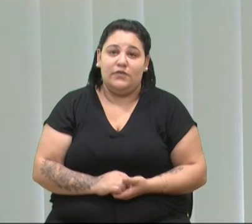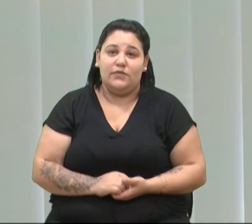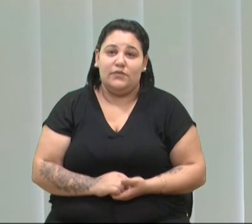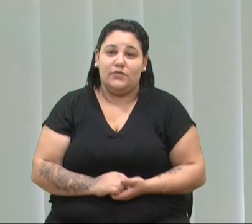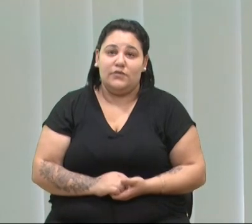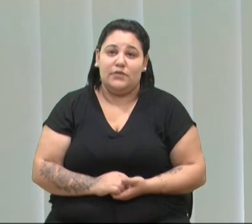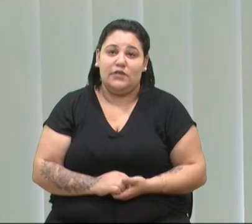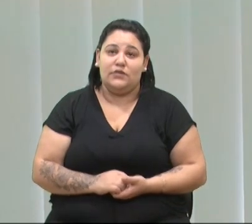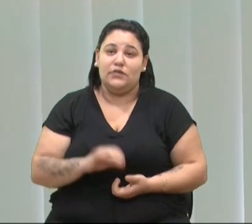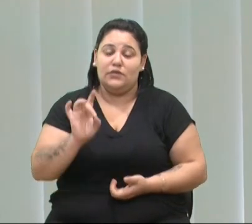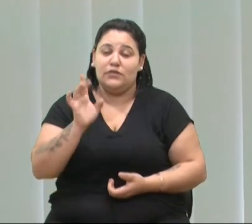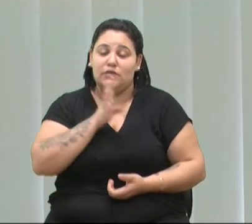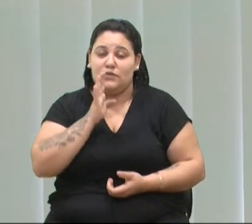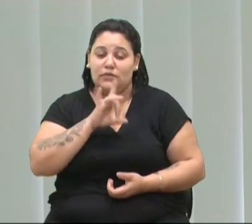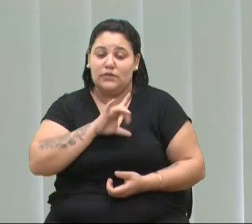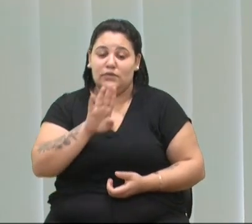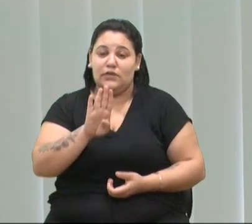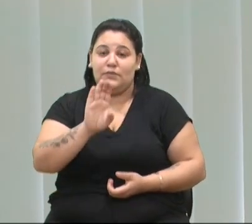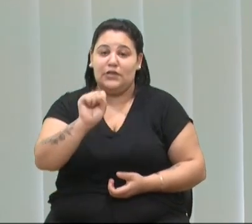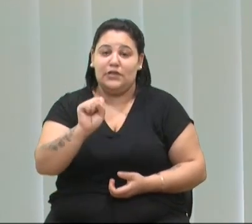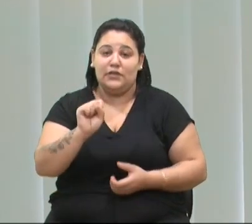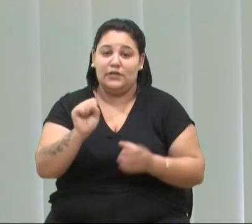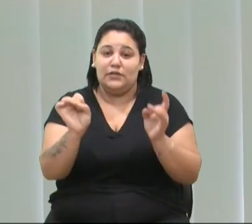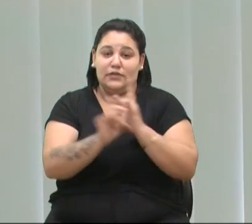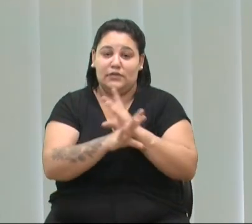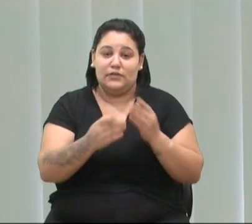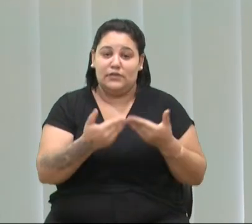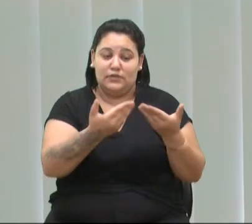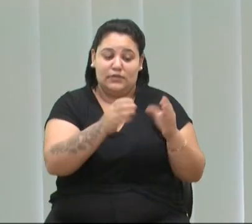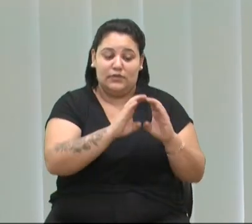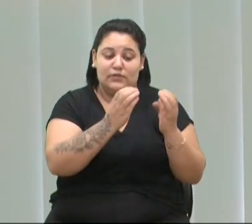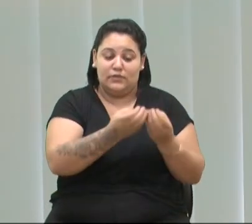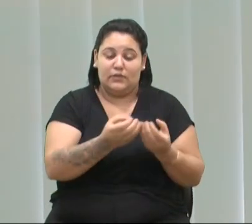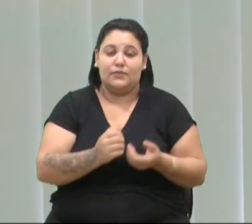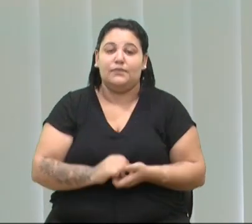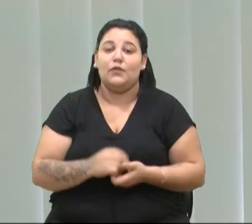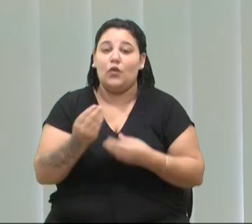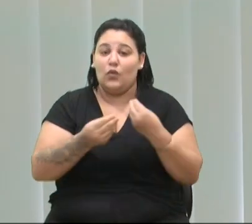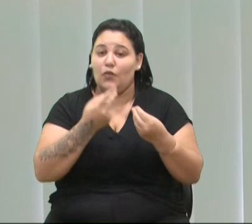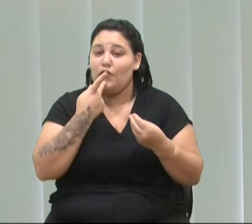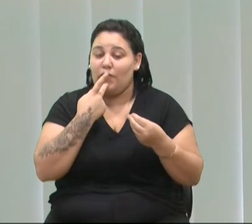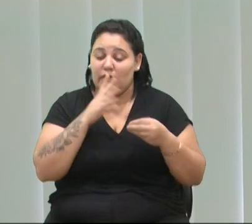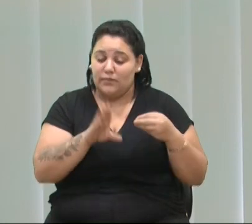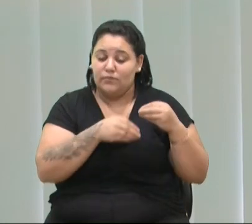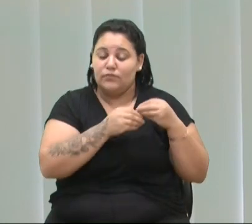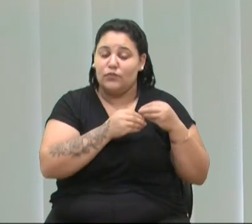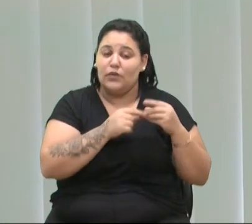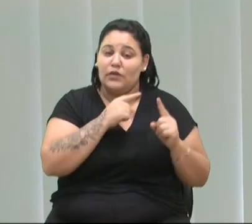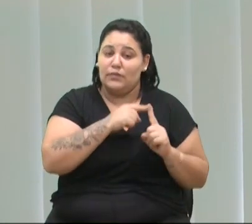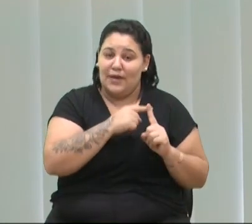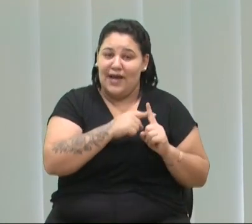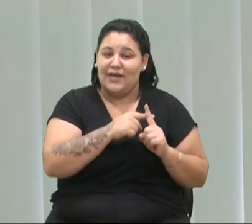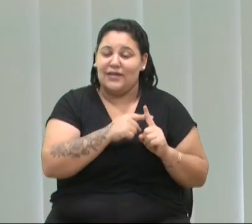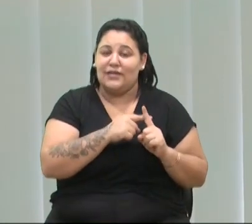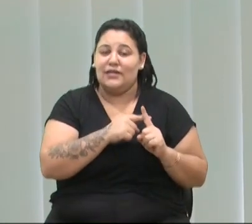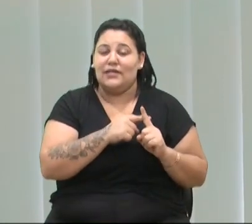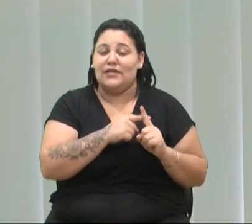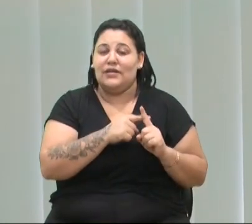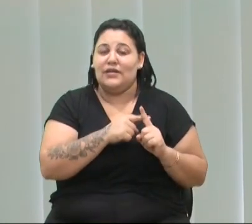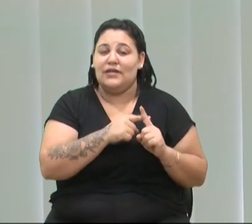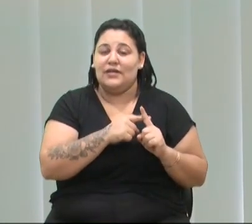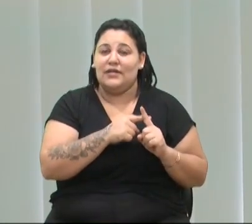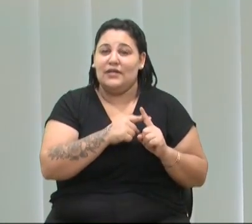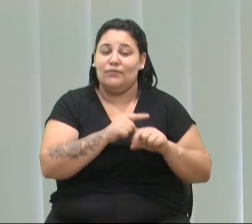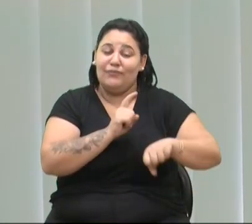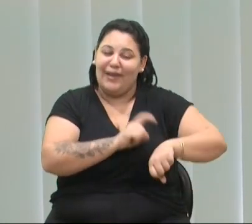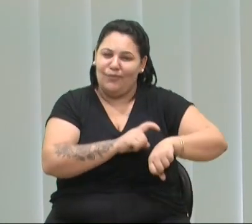UBS prontinha ali para a comunidade. Como eu disse, esse aditivo que eles solicitaram, o pessoal avaliou e realmente